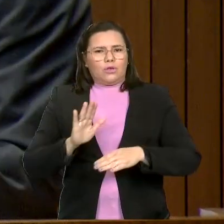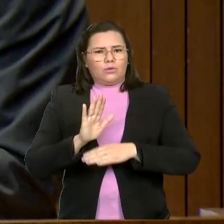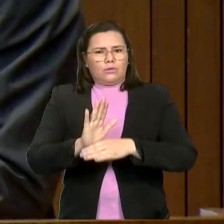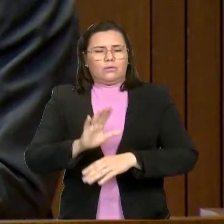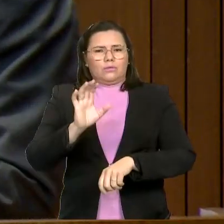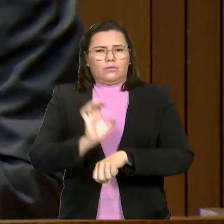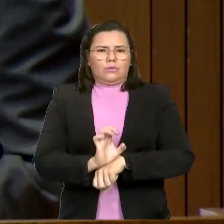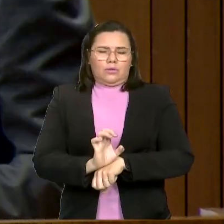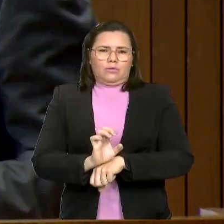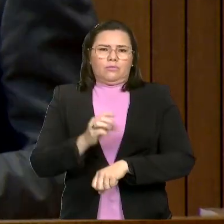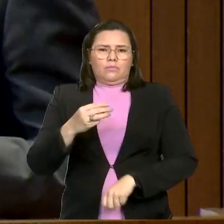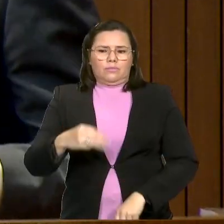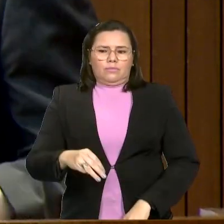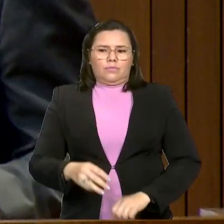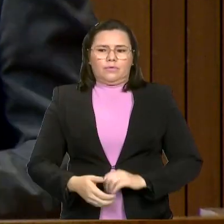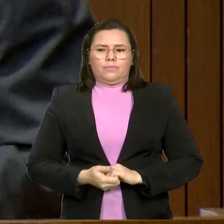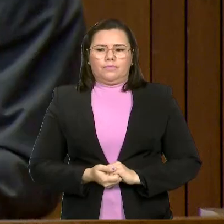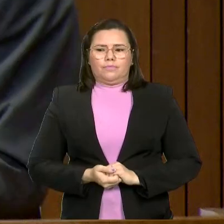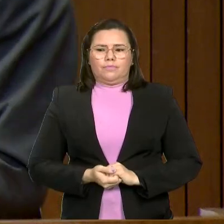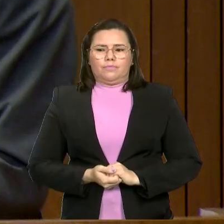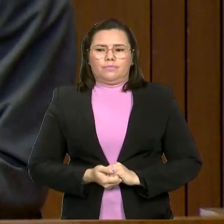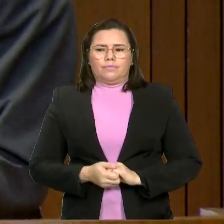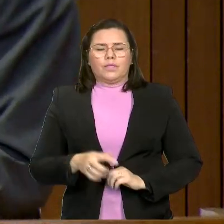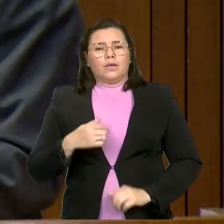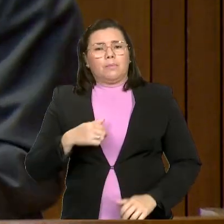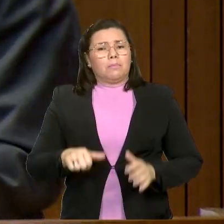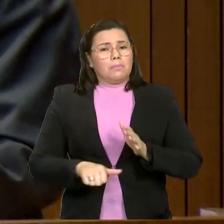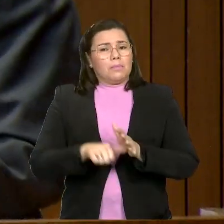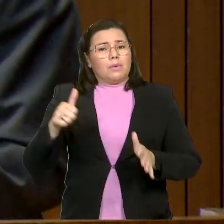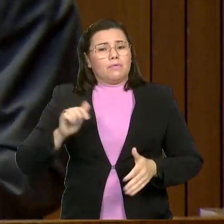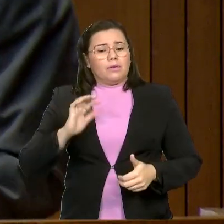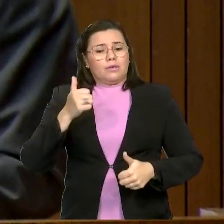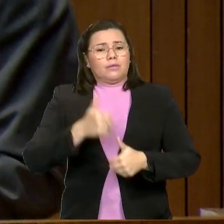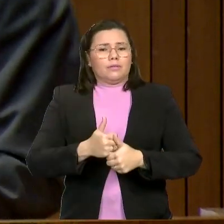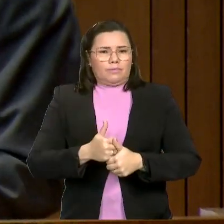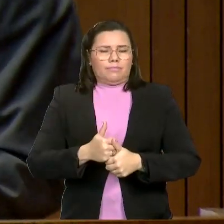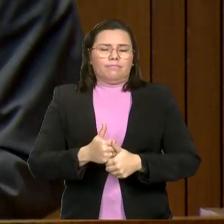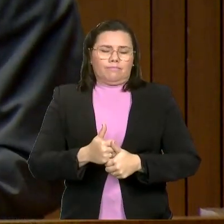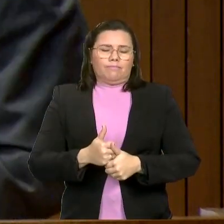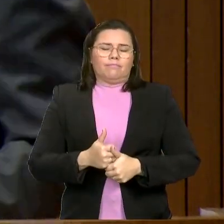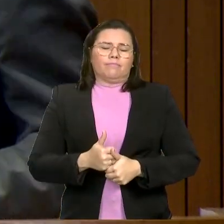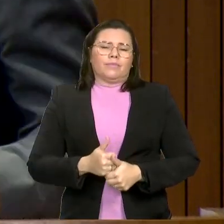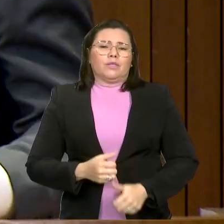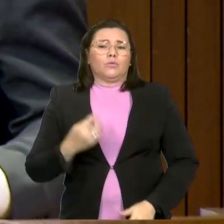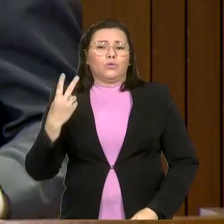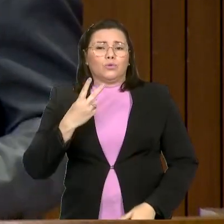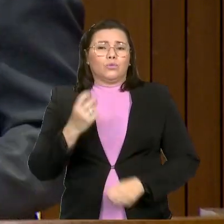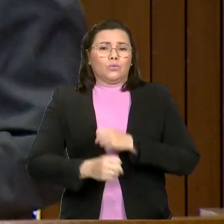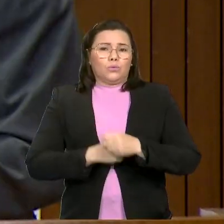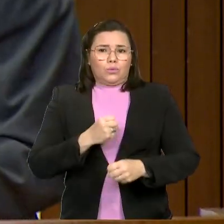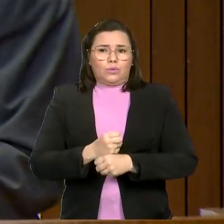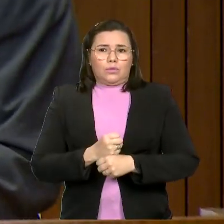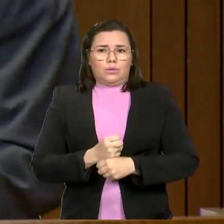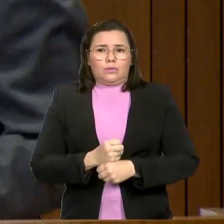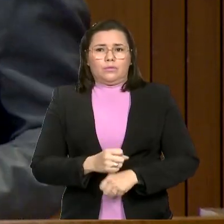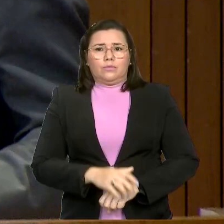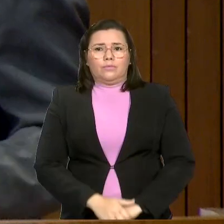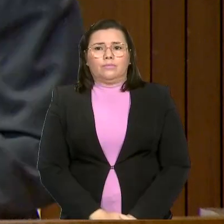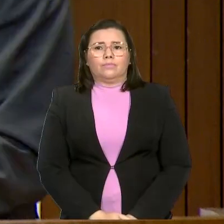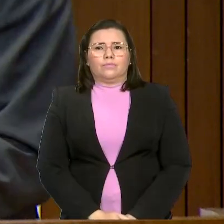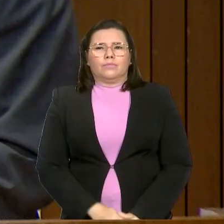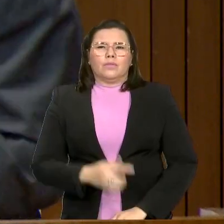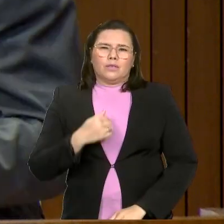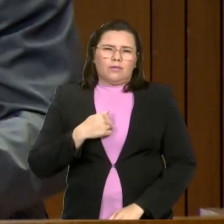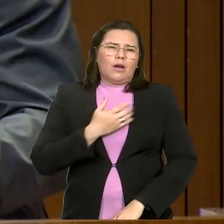Eu comecei aqui também, estou no primeiro mandato, no segundo ano do primeiro mandato, já estou um pouco ambientado também, um pouco